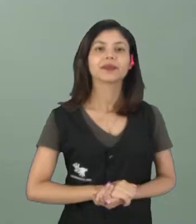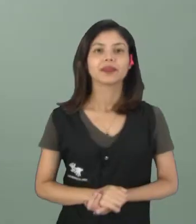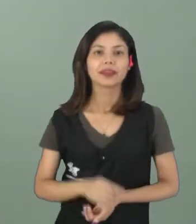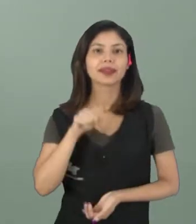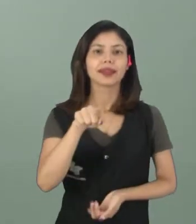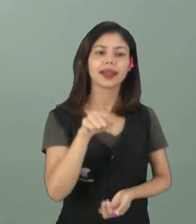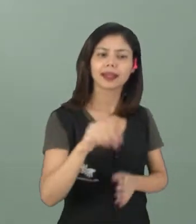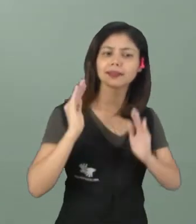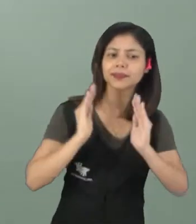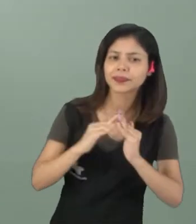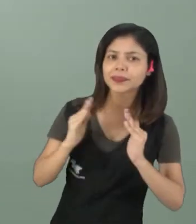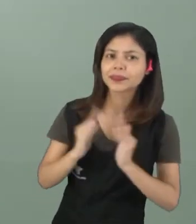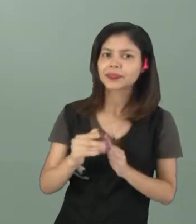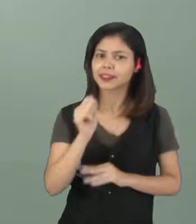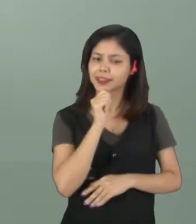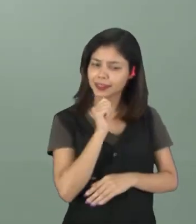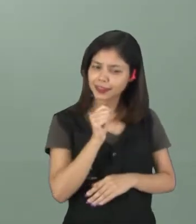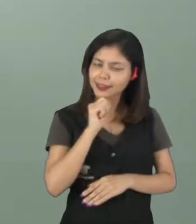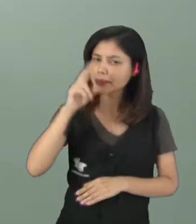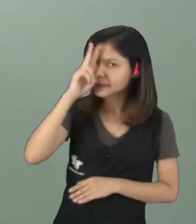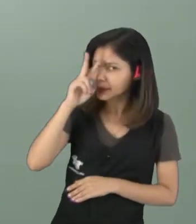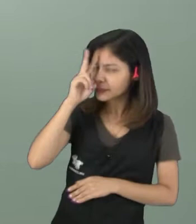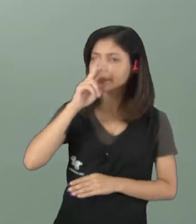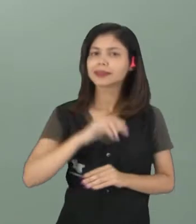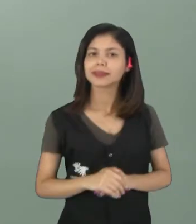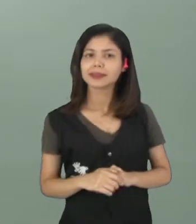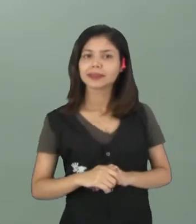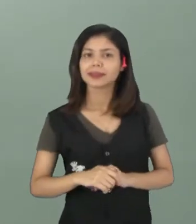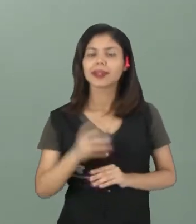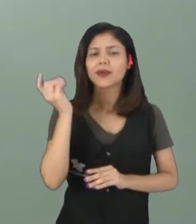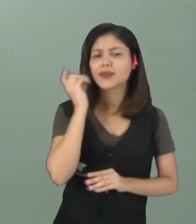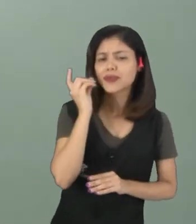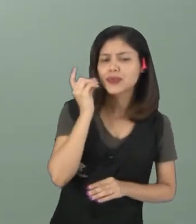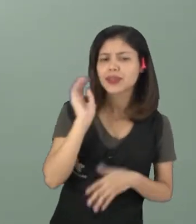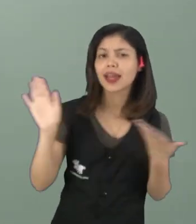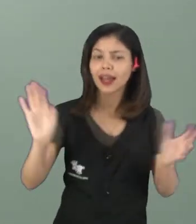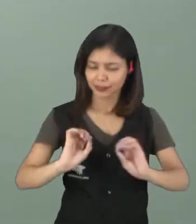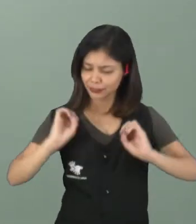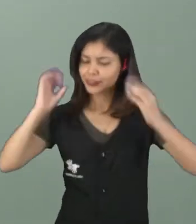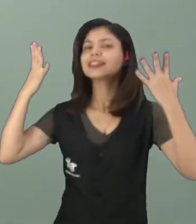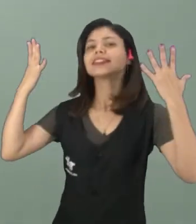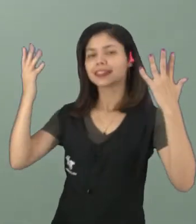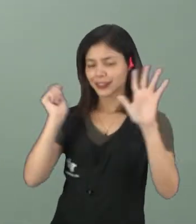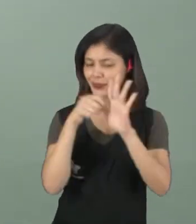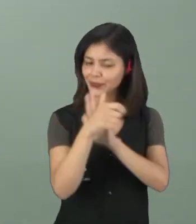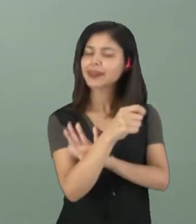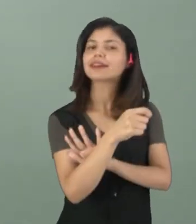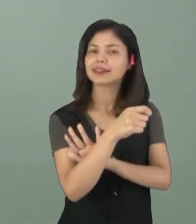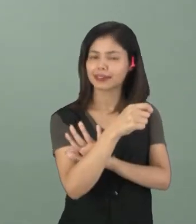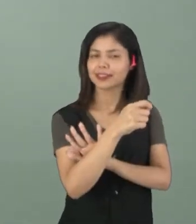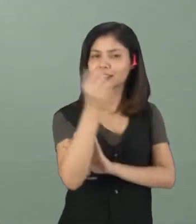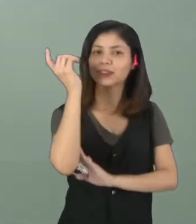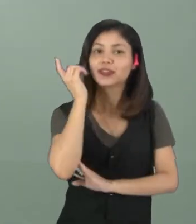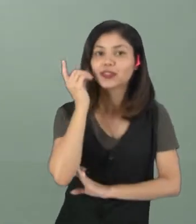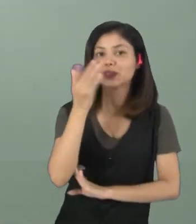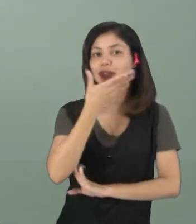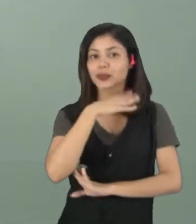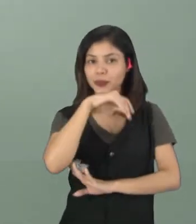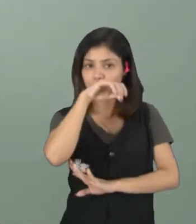você é em casa ainda lembra que dia é comemorado que mês é comemorado